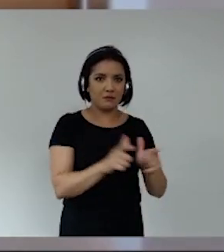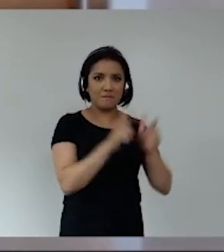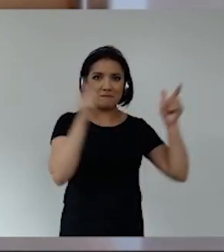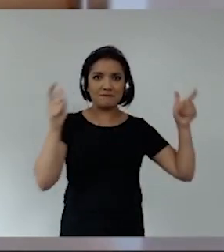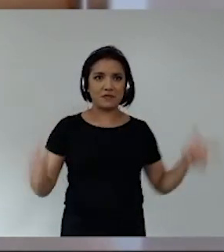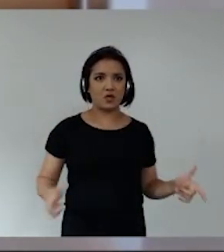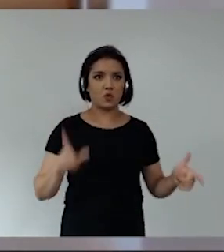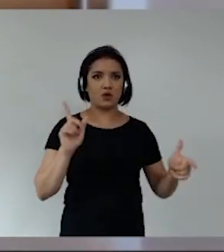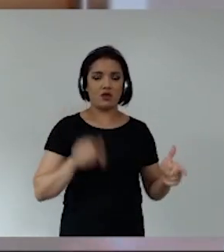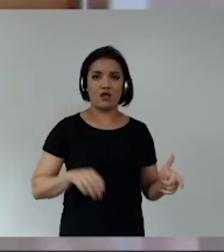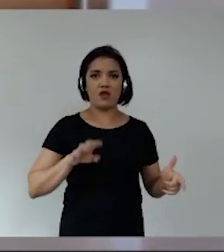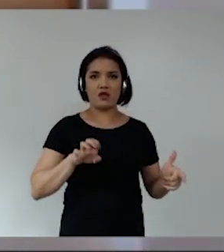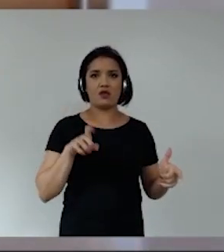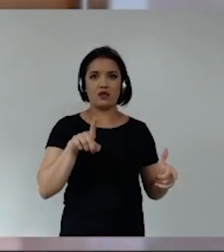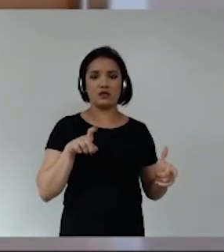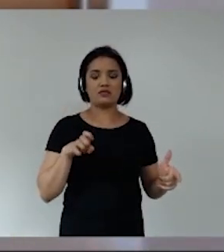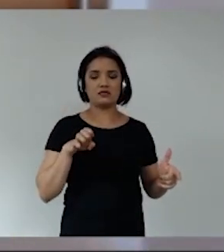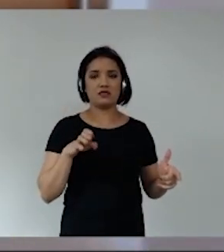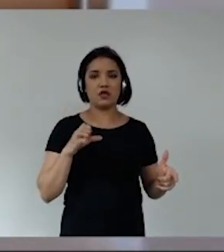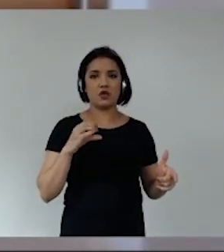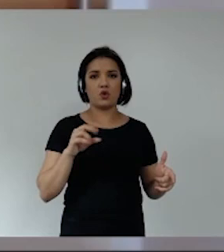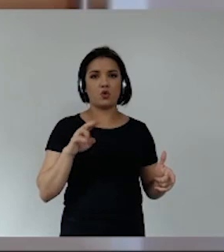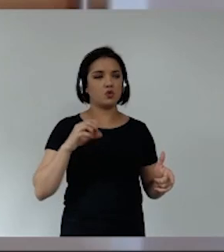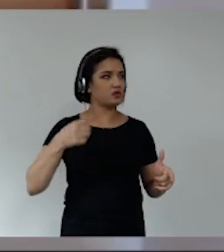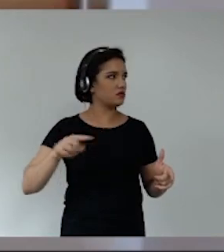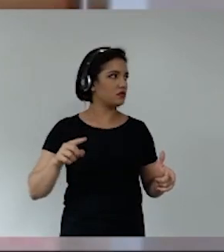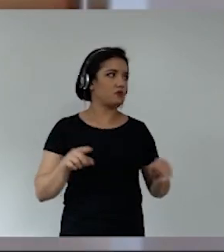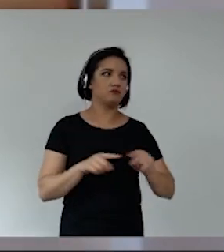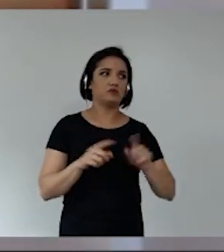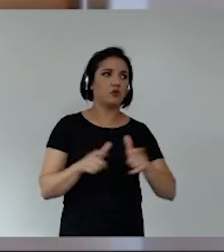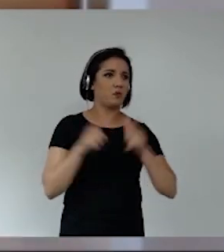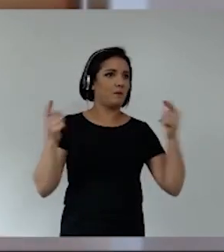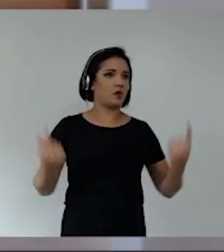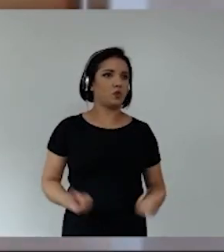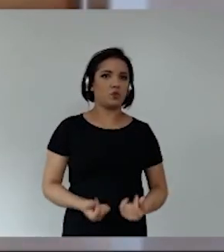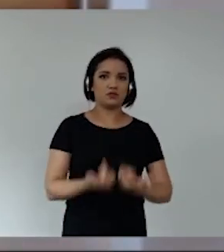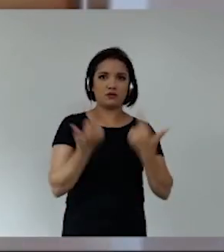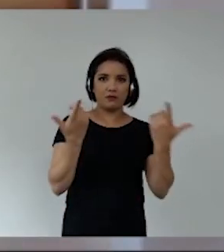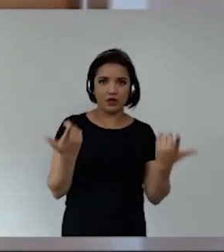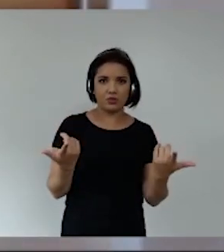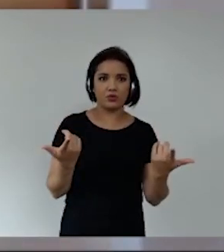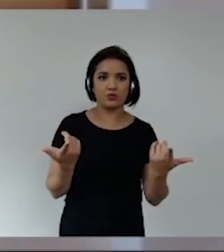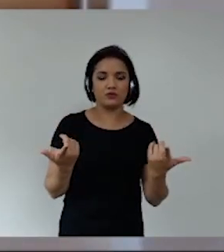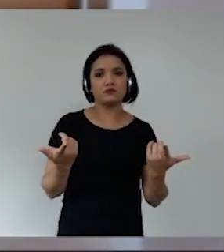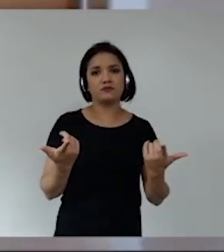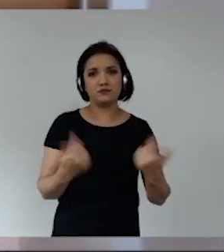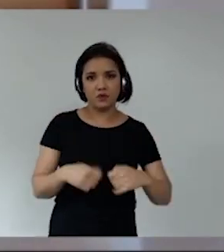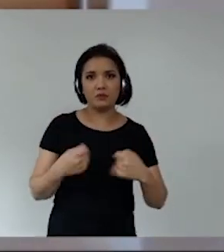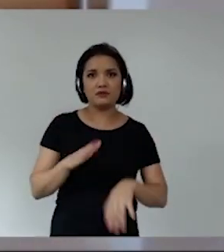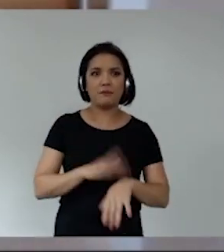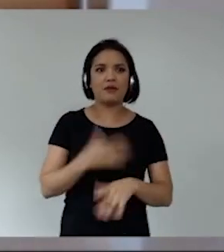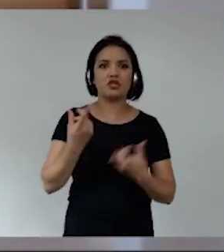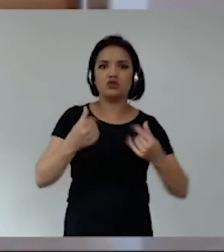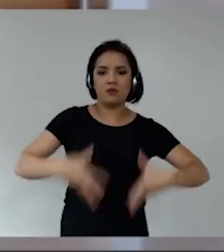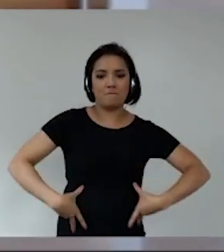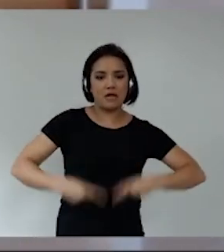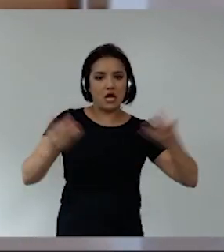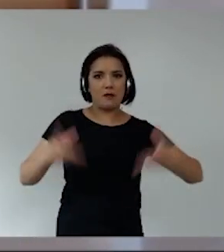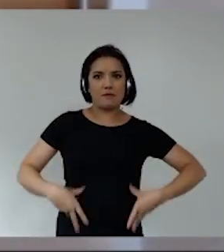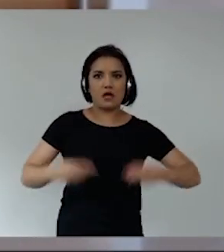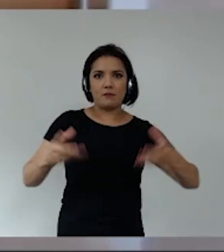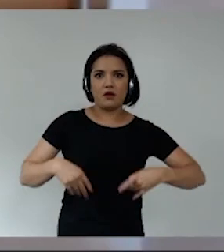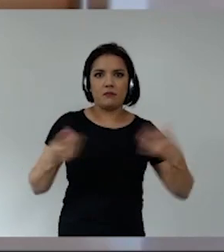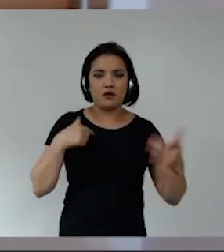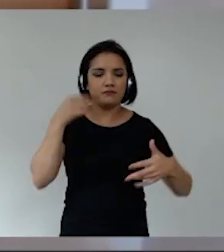execuções. Né? Segundo, um aumento no orçamento, um judiciário inchado, mais dinheiro ele necessita, mais dinheiro se coloca no